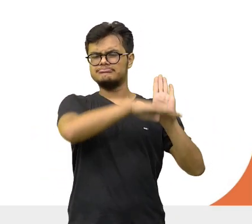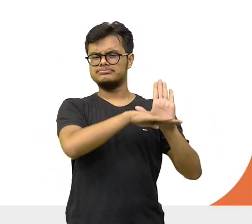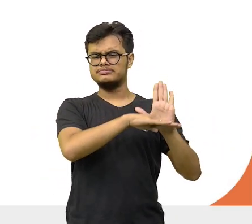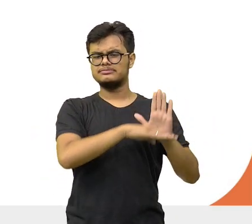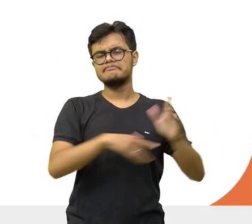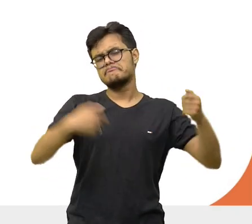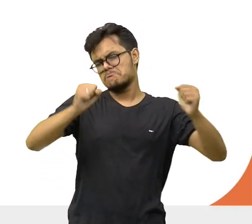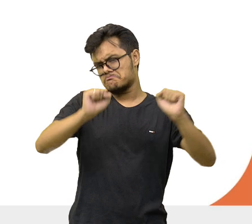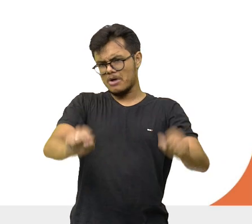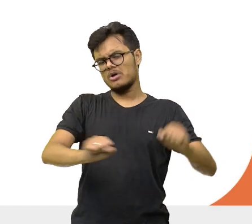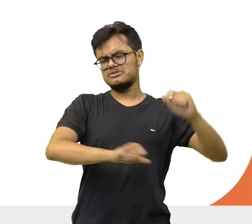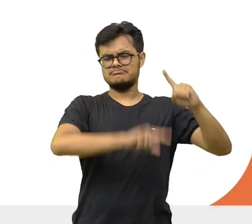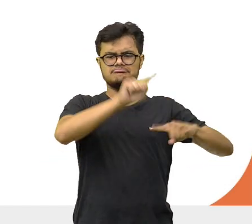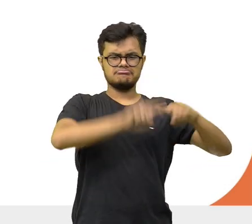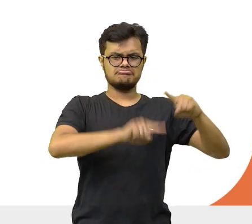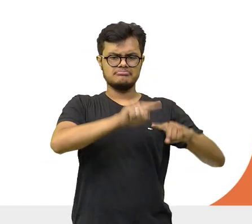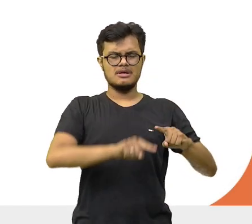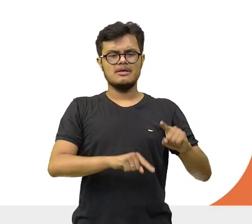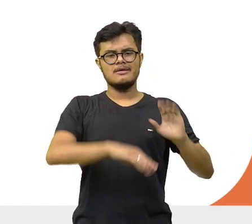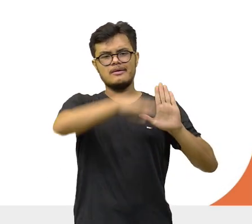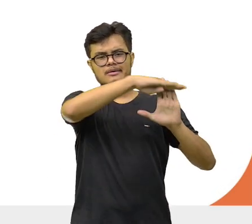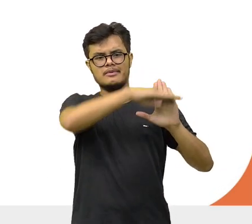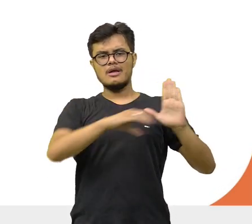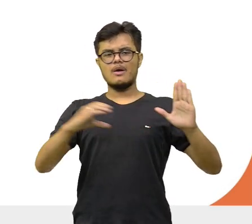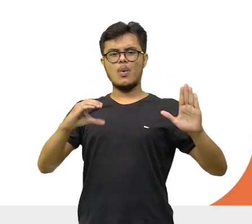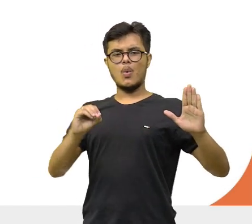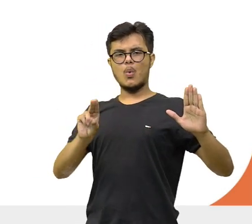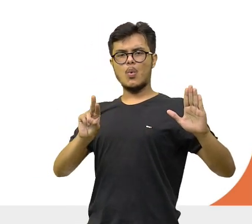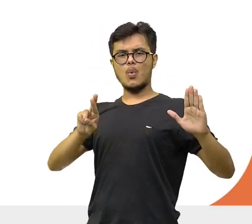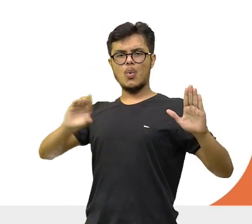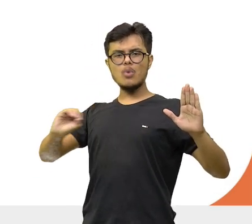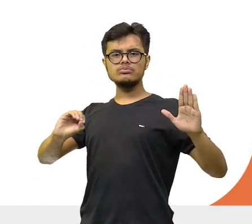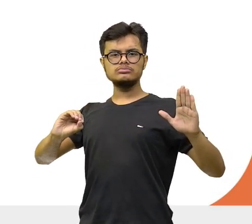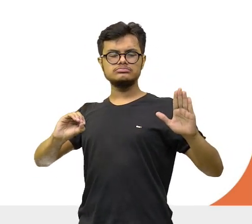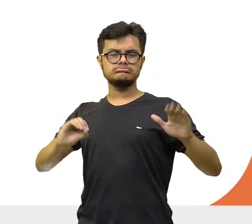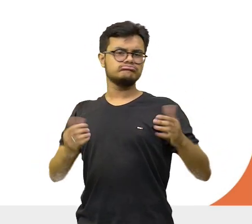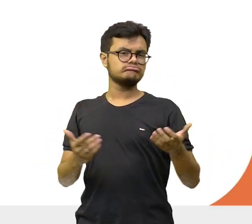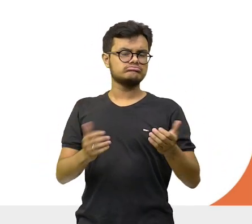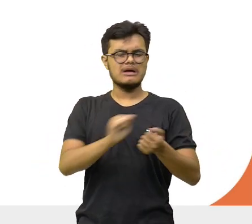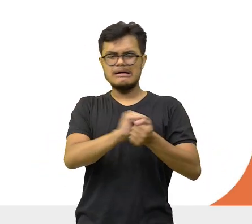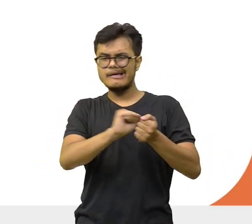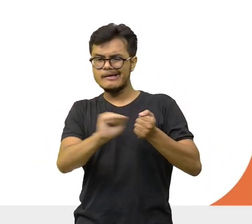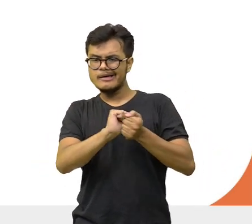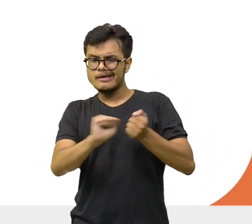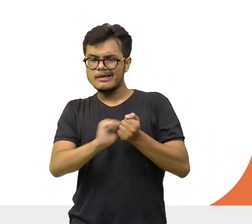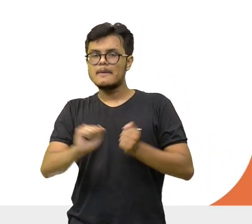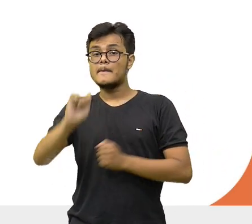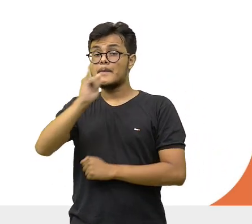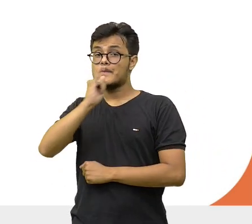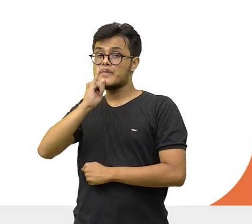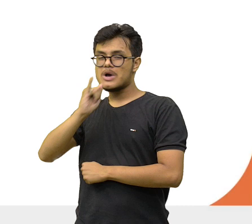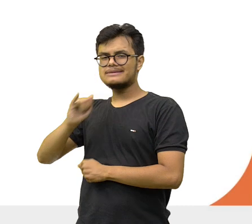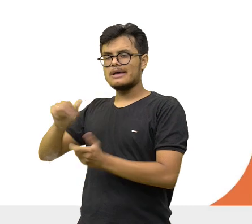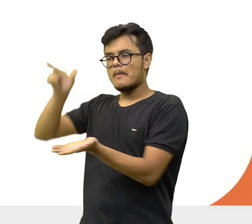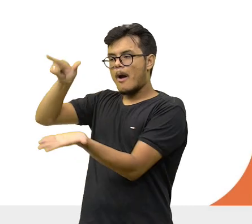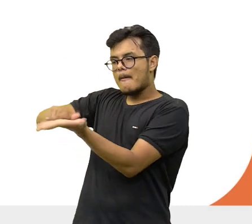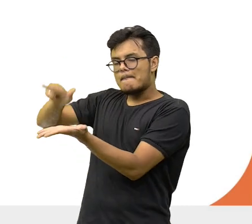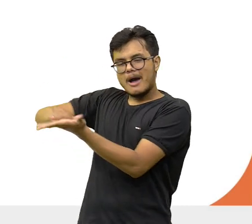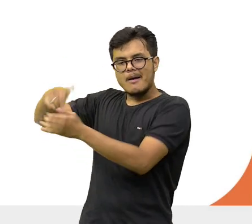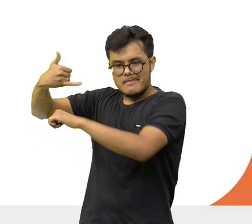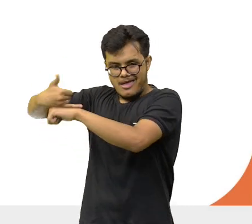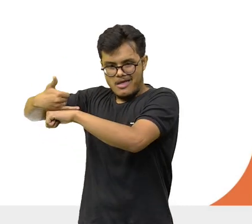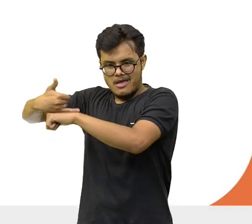um material qualquer, peguei o couro aqui em cima e vou atritar ele com o alumínio aqui embaixo.